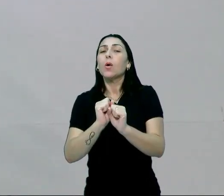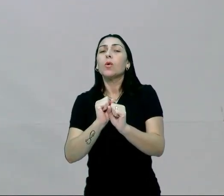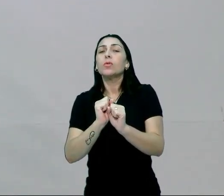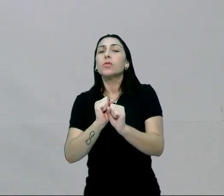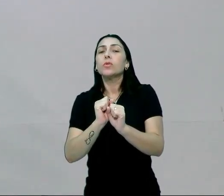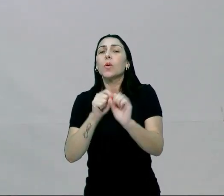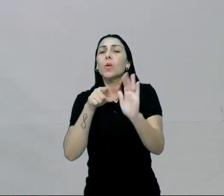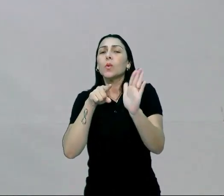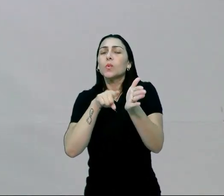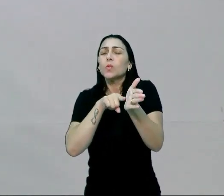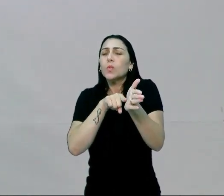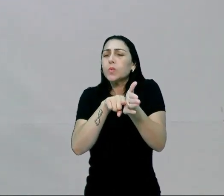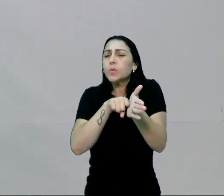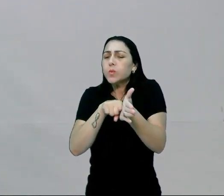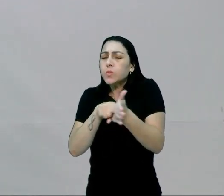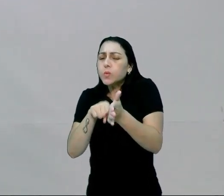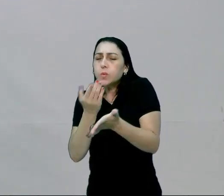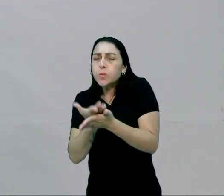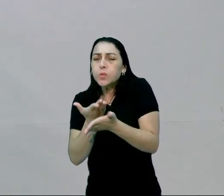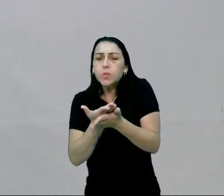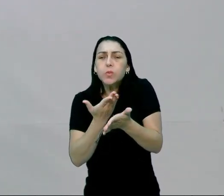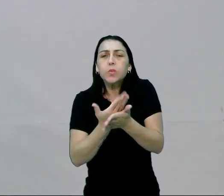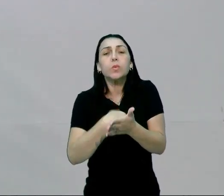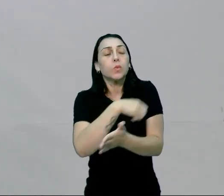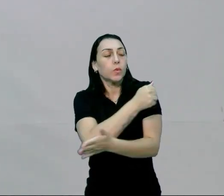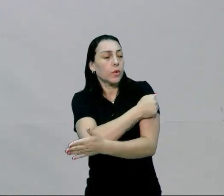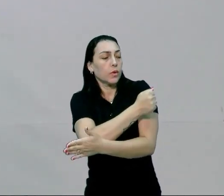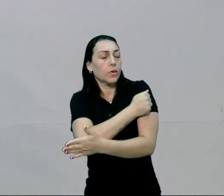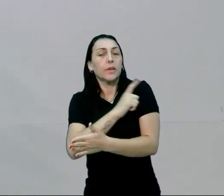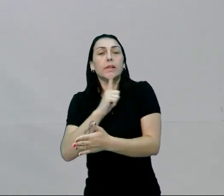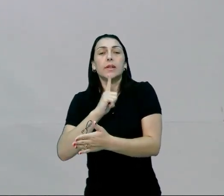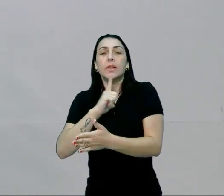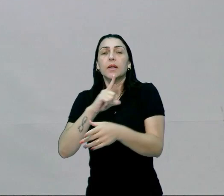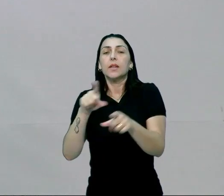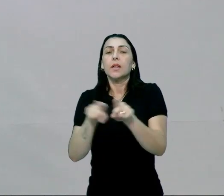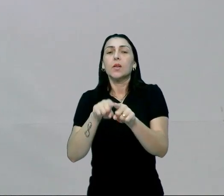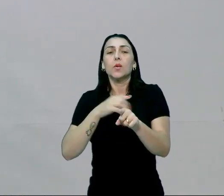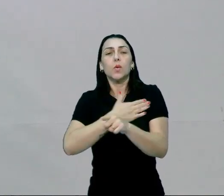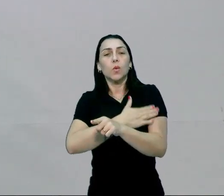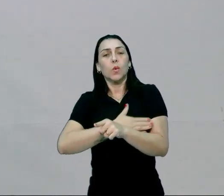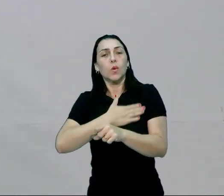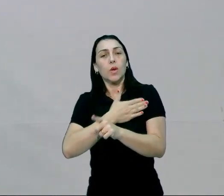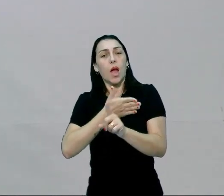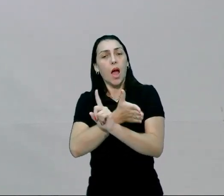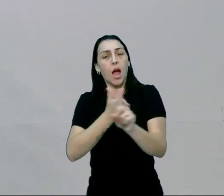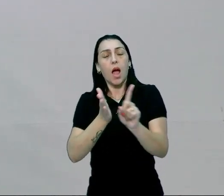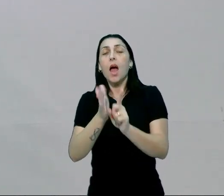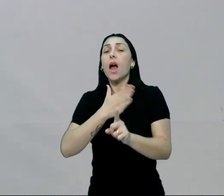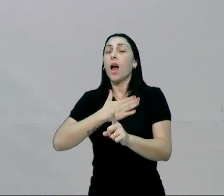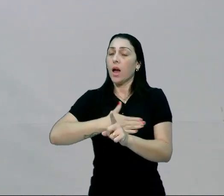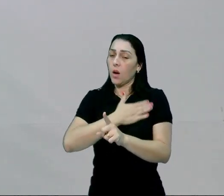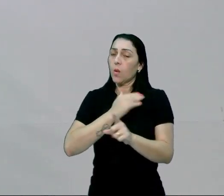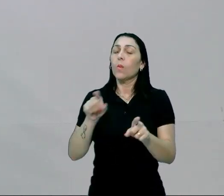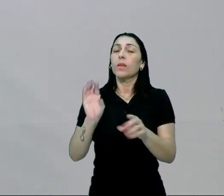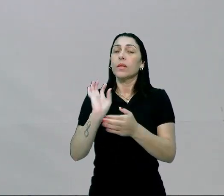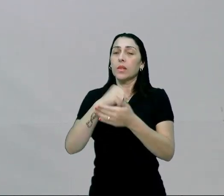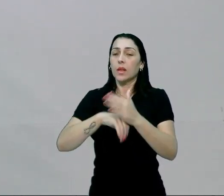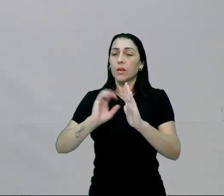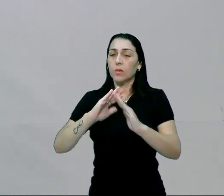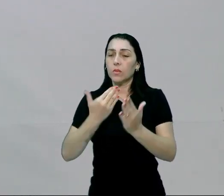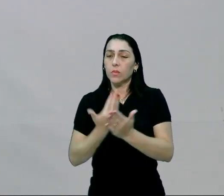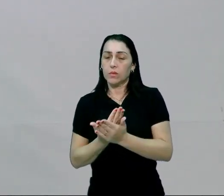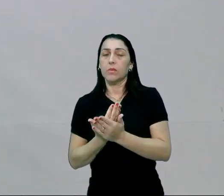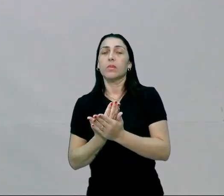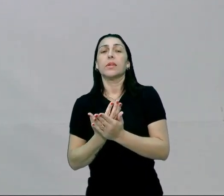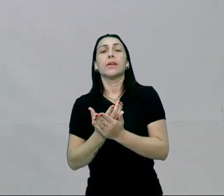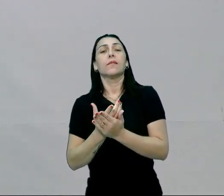ser um cientista. Um aluno que tem essa predisposição de gostar de alguma modalidade esportiva, dentro do ambiente escolar,